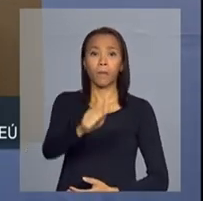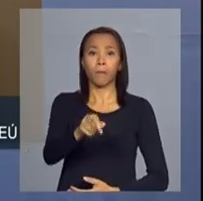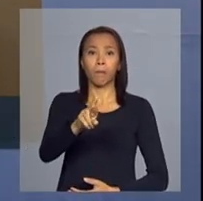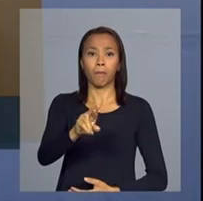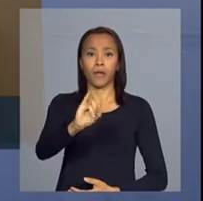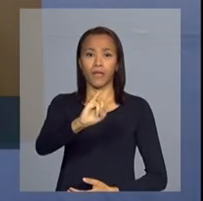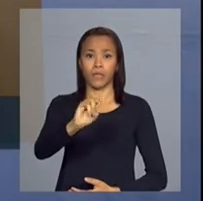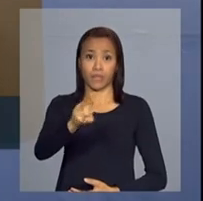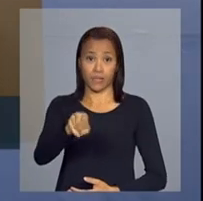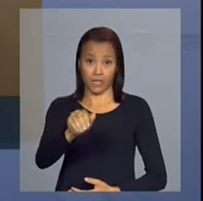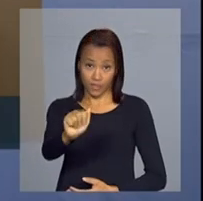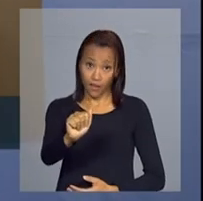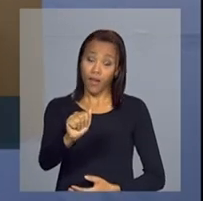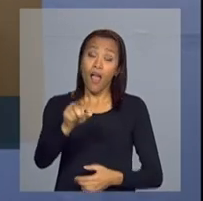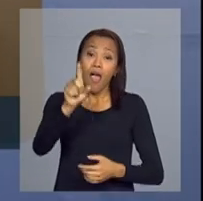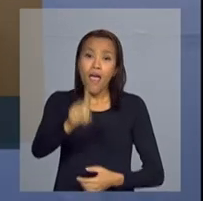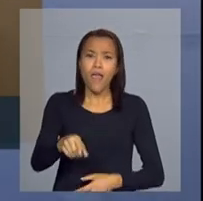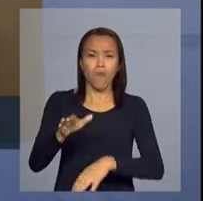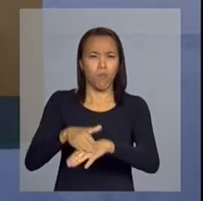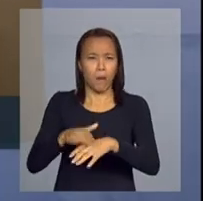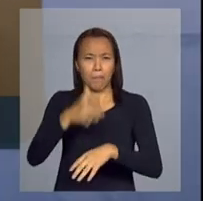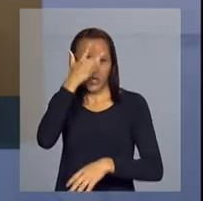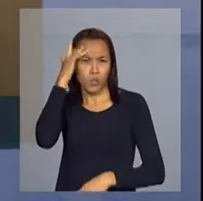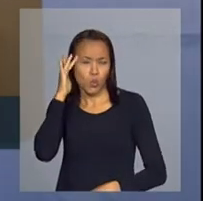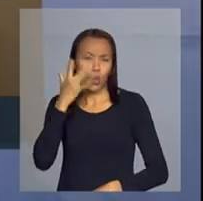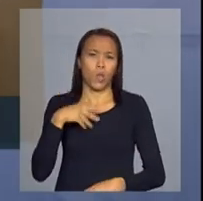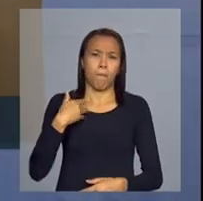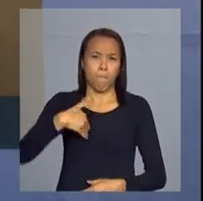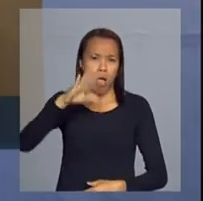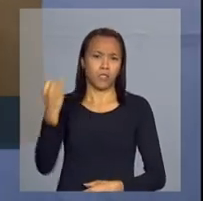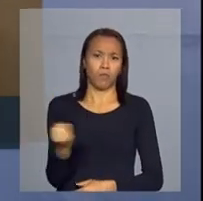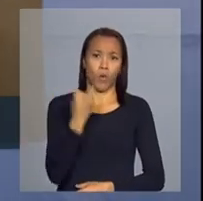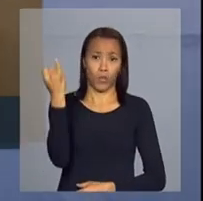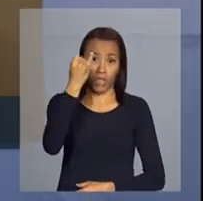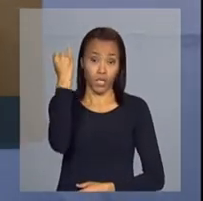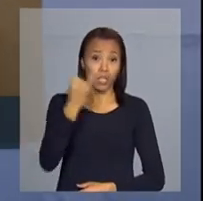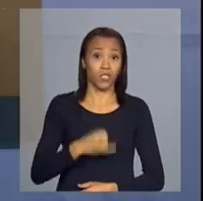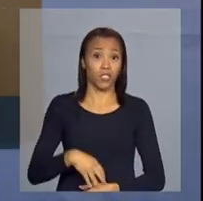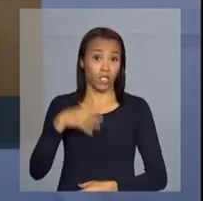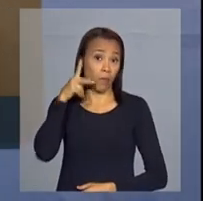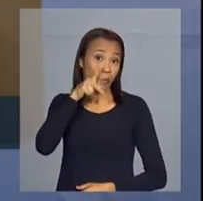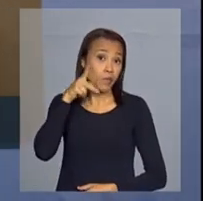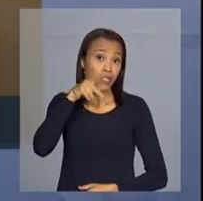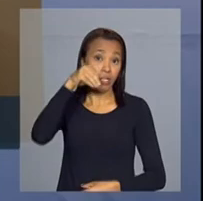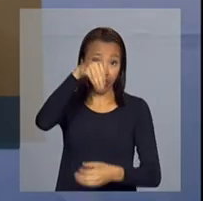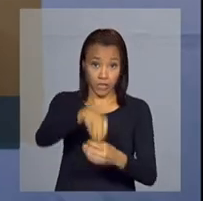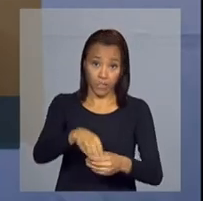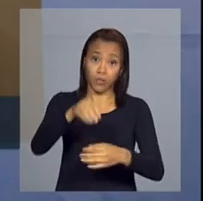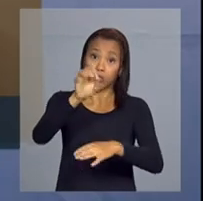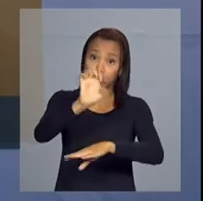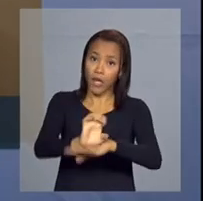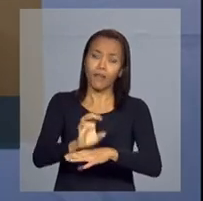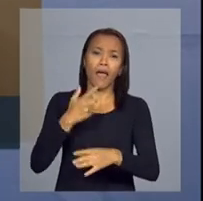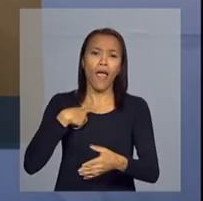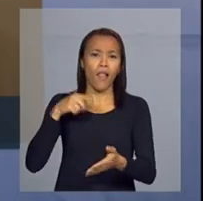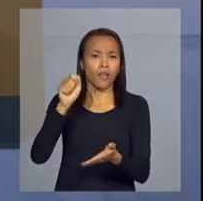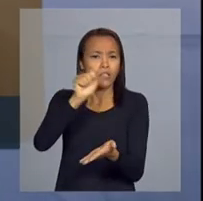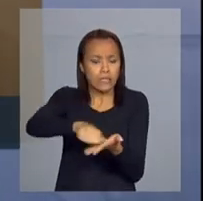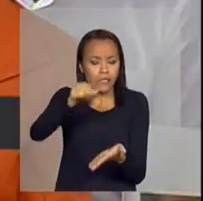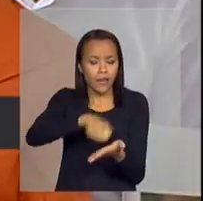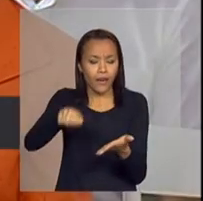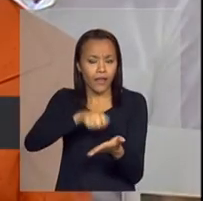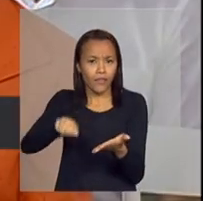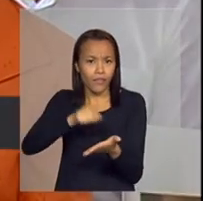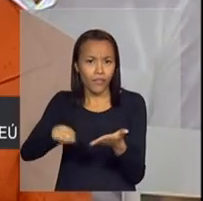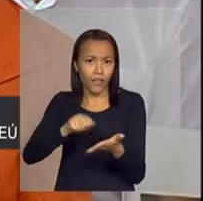uma das mais conceituadas colunistas políticas desse Estado, fez um artigo dizendo que eu estava